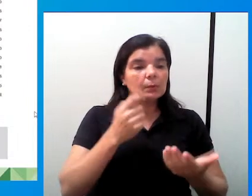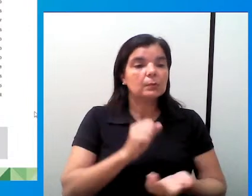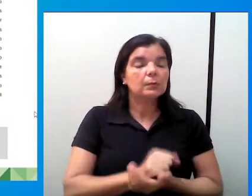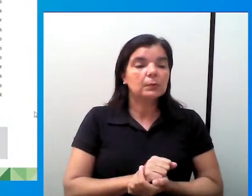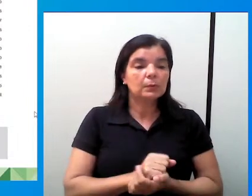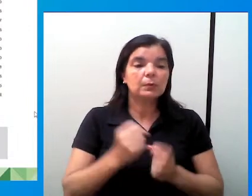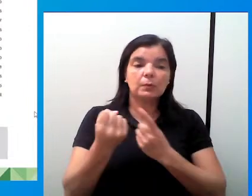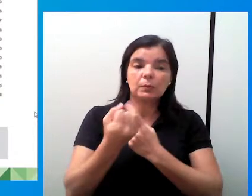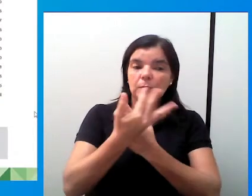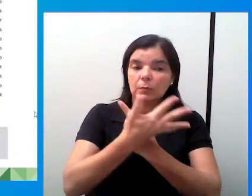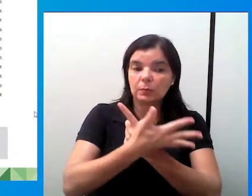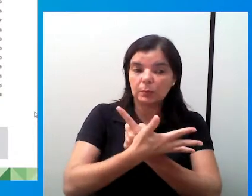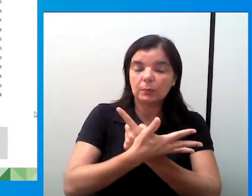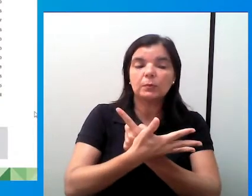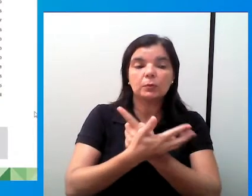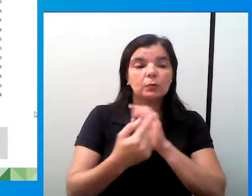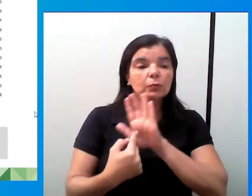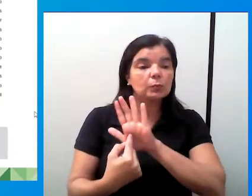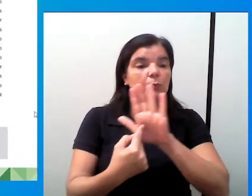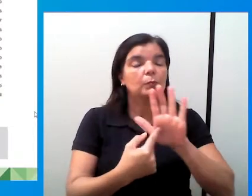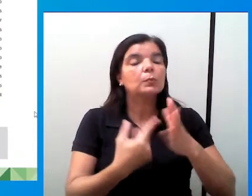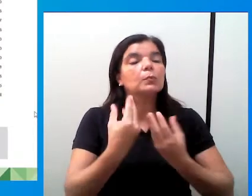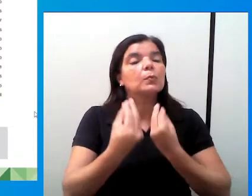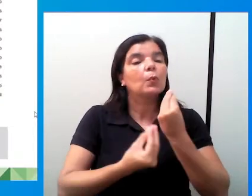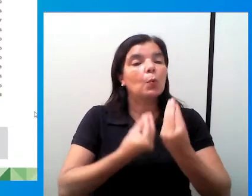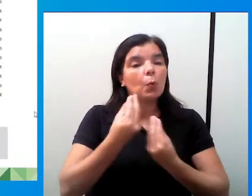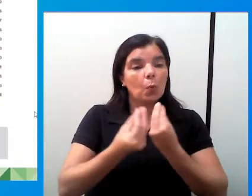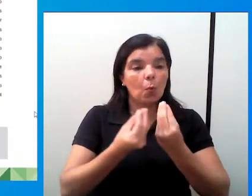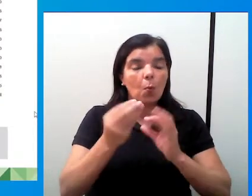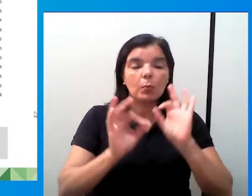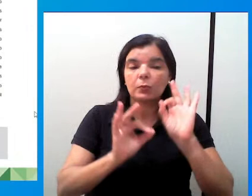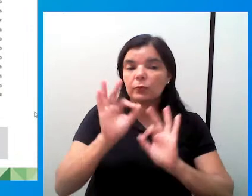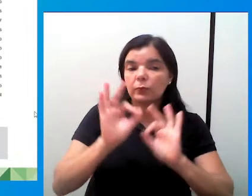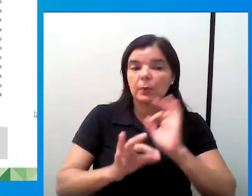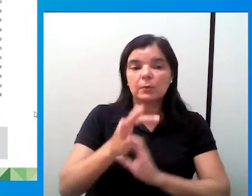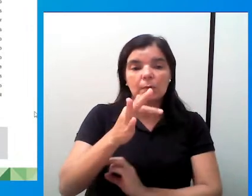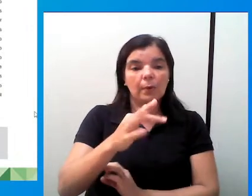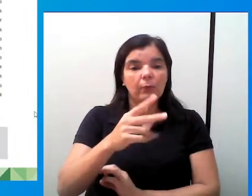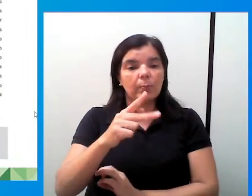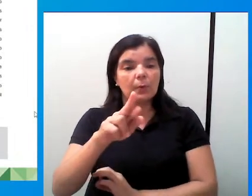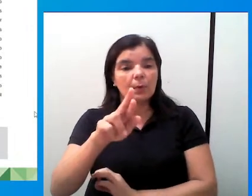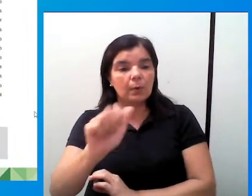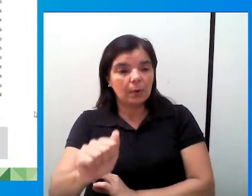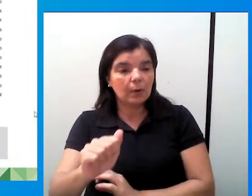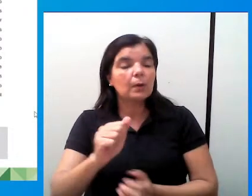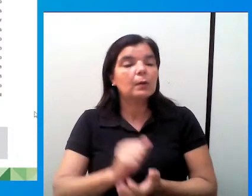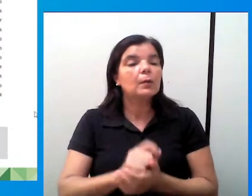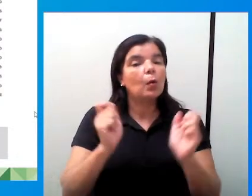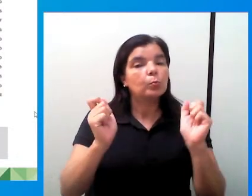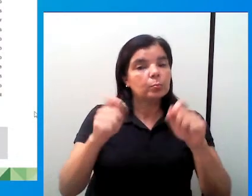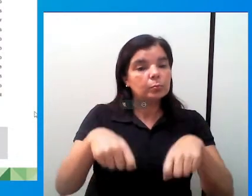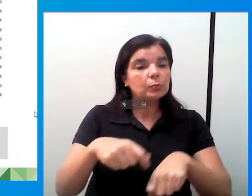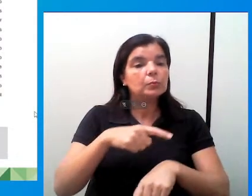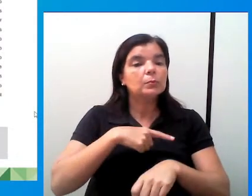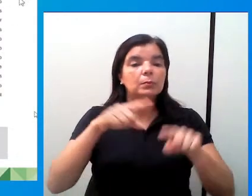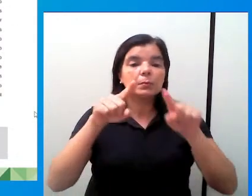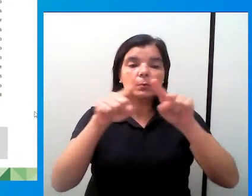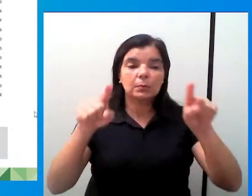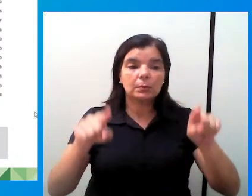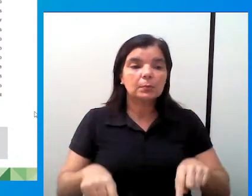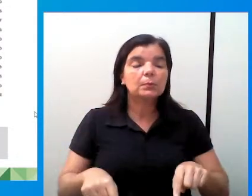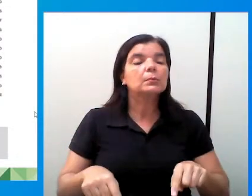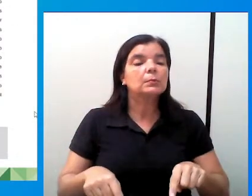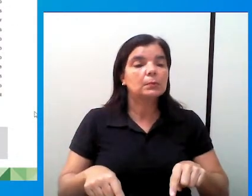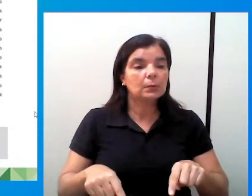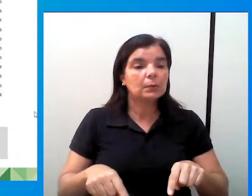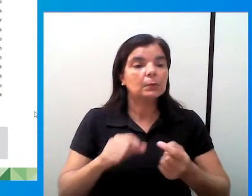institucionalizar a extensão, de mostrar como é que se faz a extensão no IFPA, até em função da rotatividade que temos de servidores e alunos, então esse